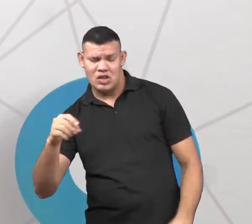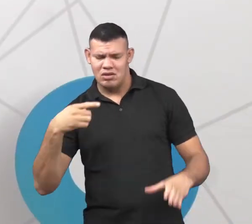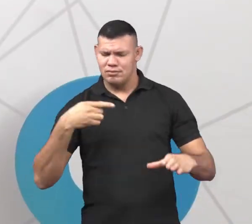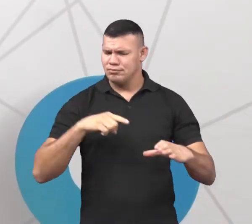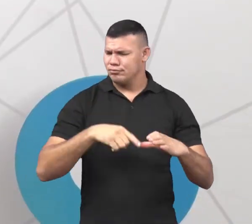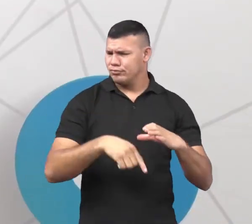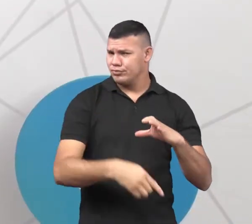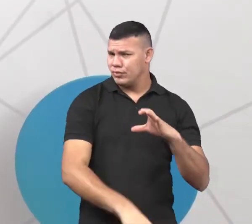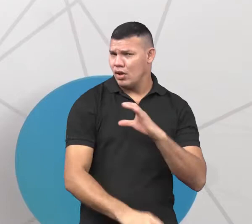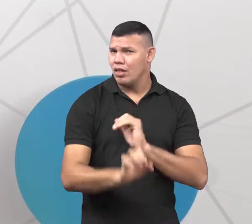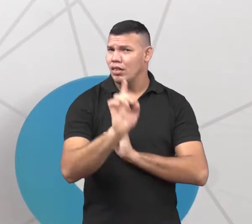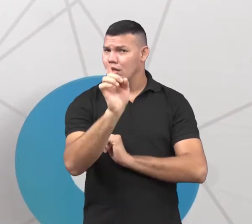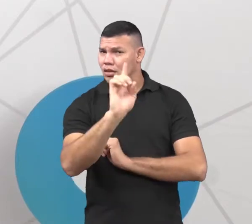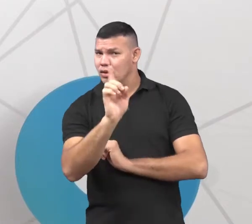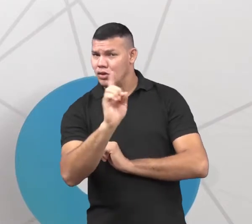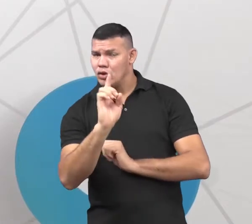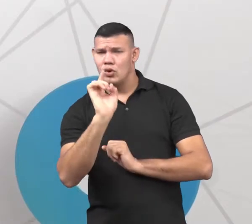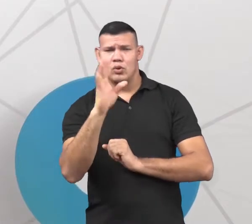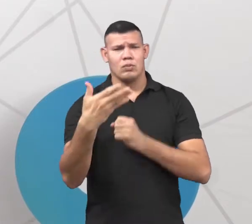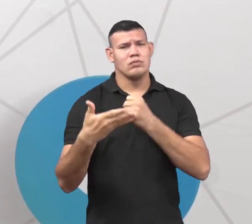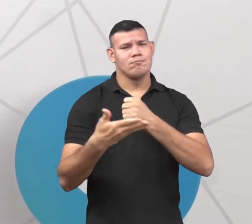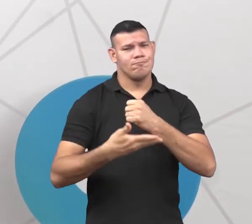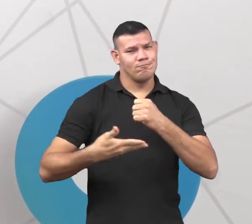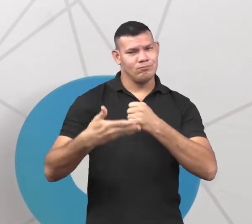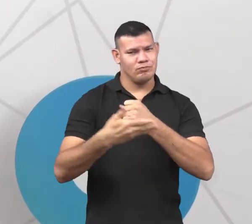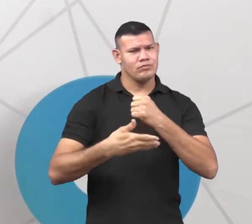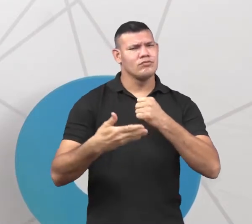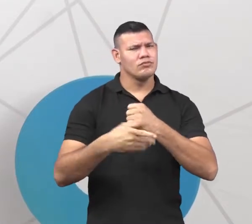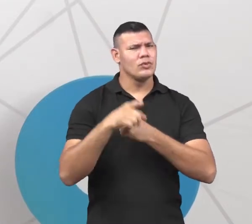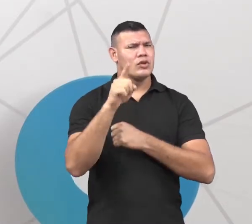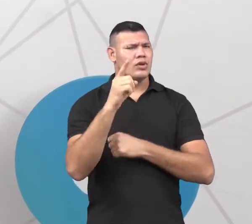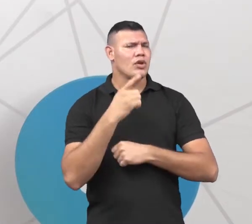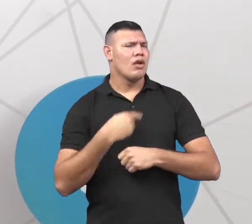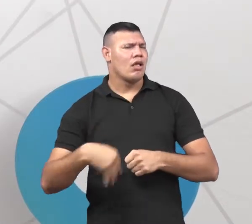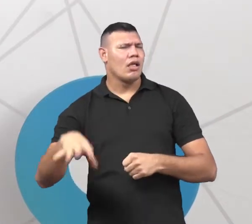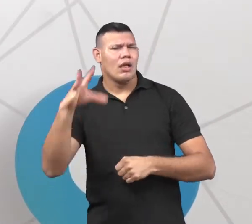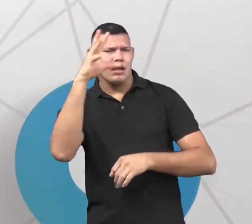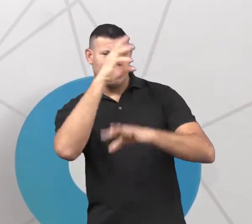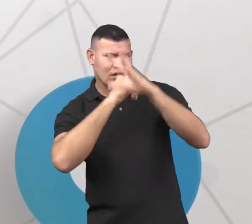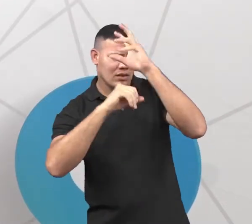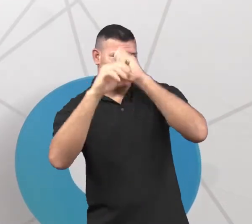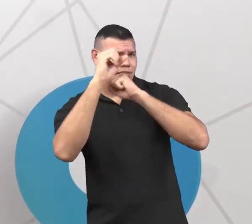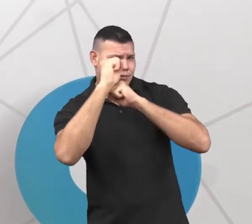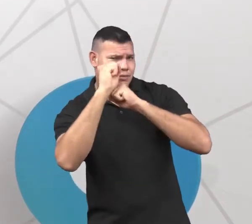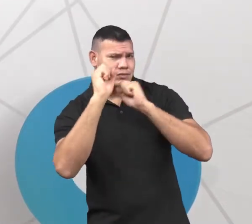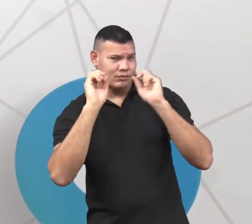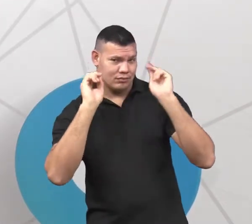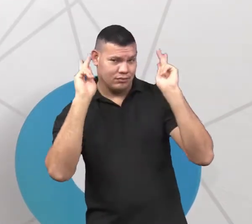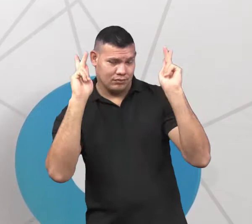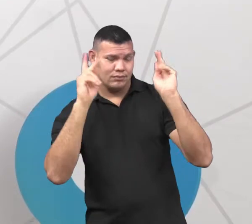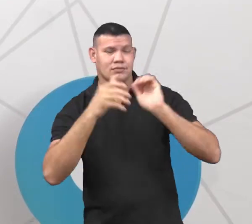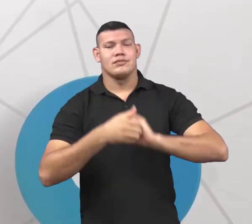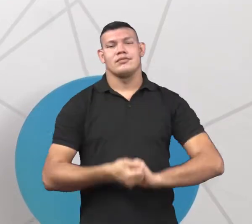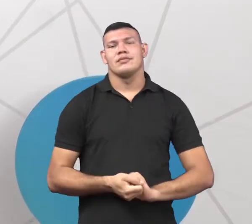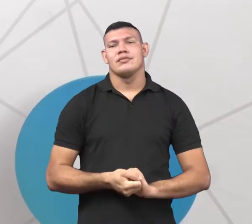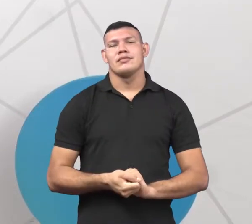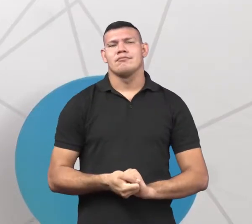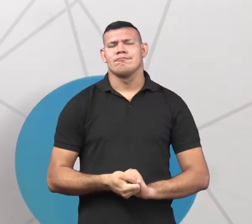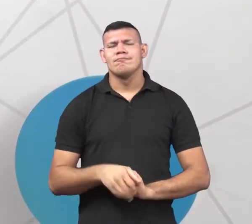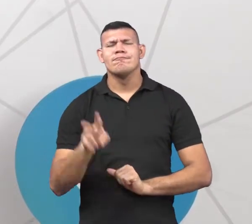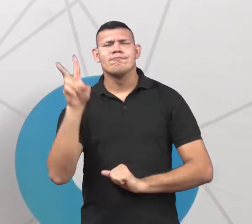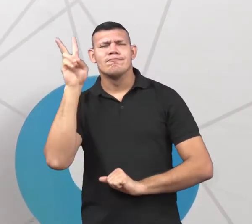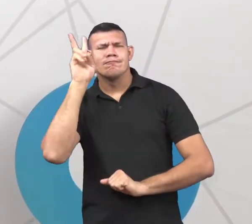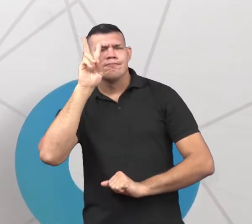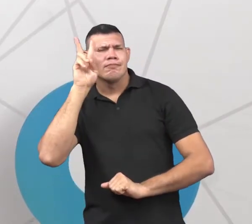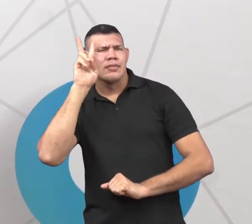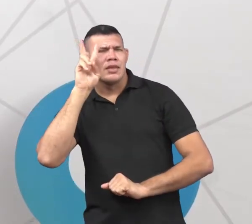conhecer o básico para vocês poderem ir se virando por aí. Está bem? Tranquilos? Vamos! Vocês lembram